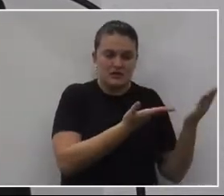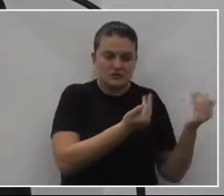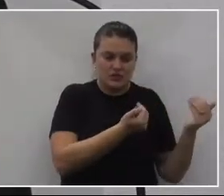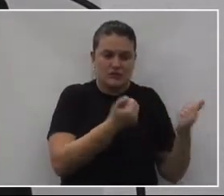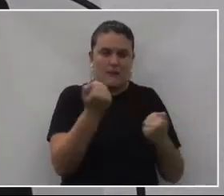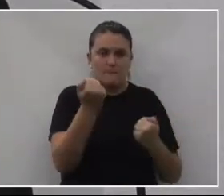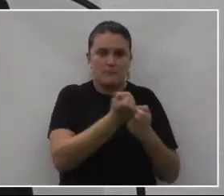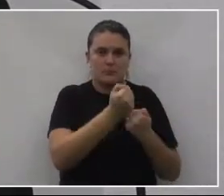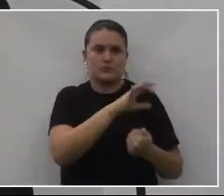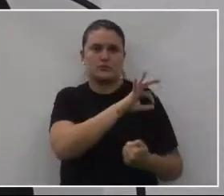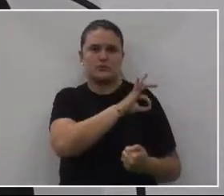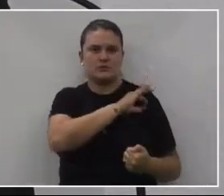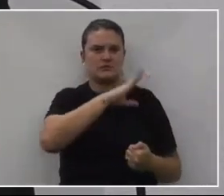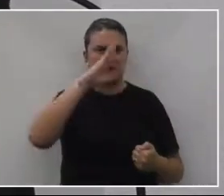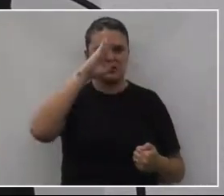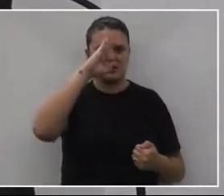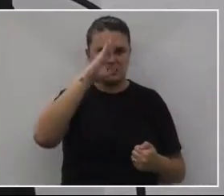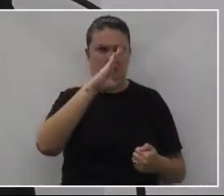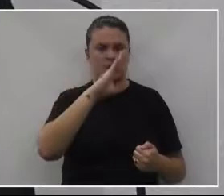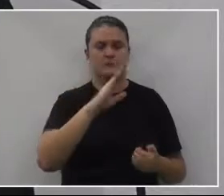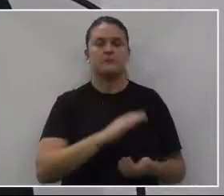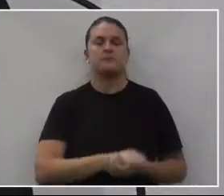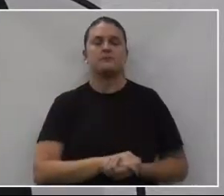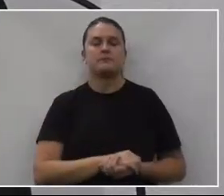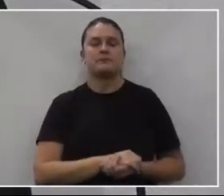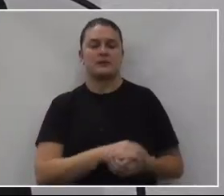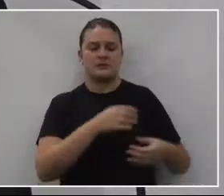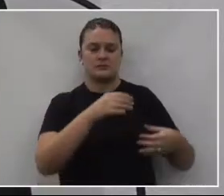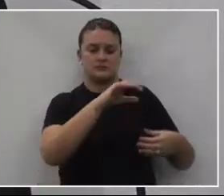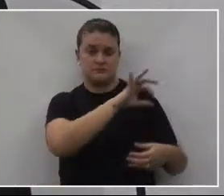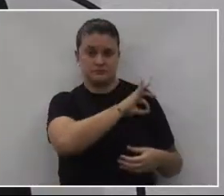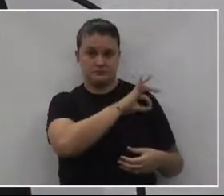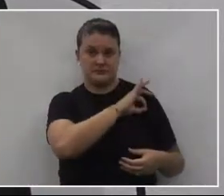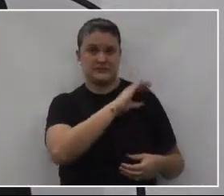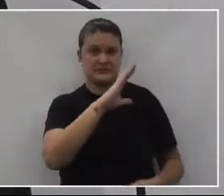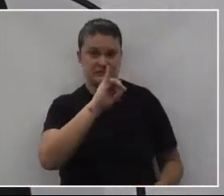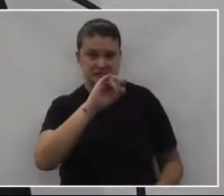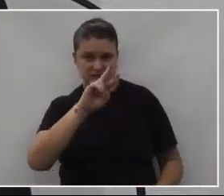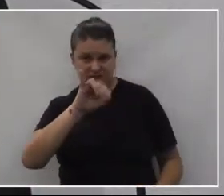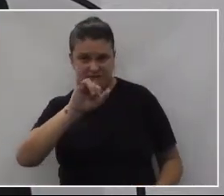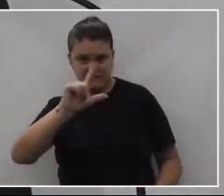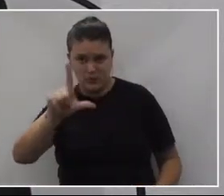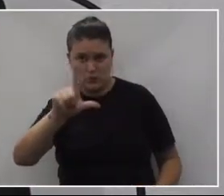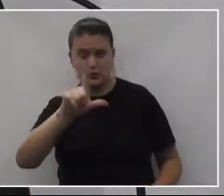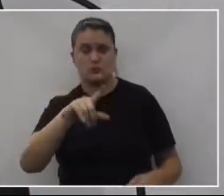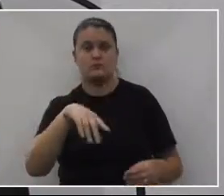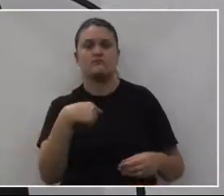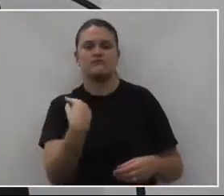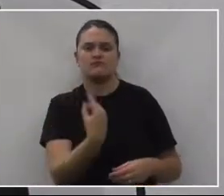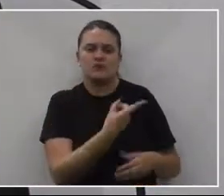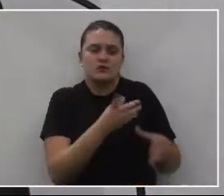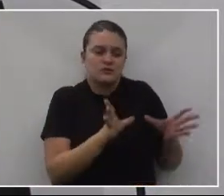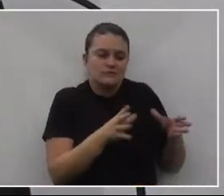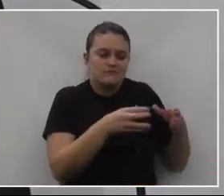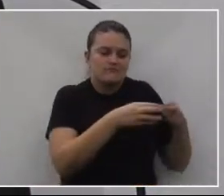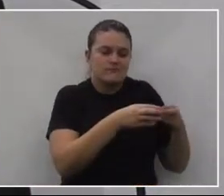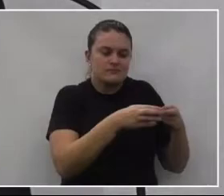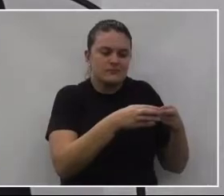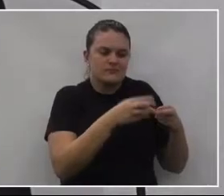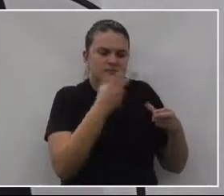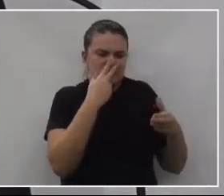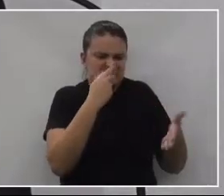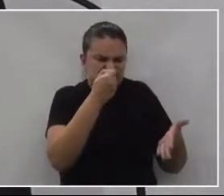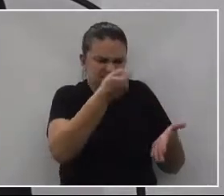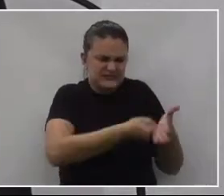da Polícia Militar, a Polícia Reservada, com a Delegacia da Polícia Civil, em que nós, muitas vezes, somos mais